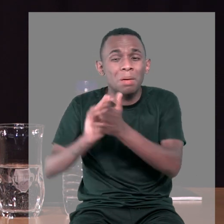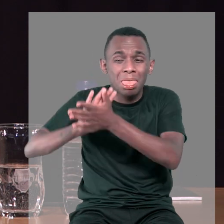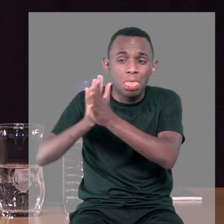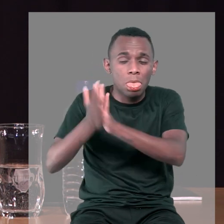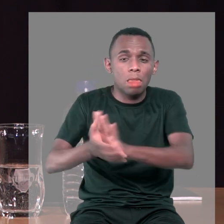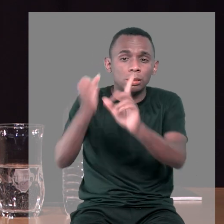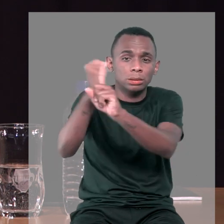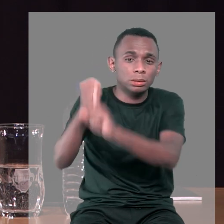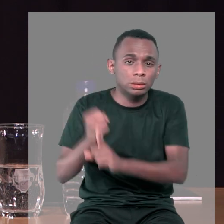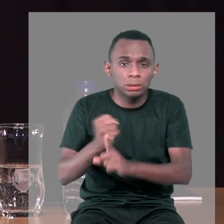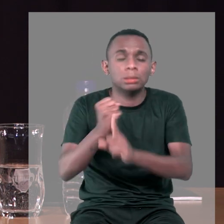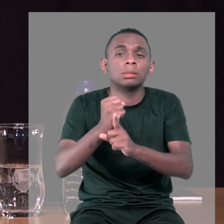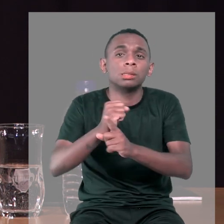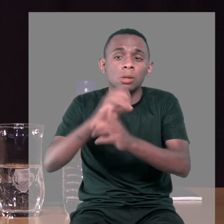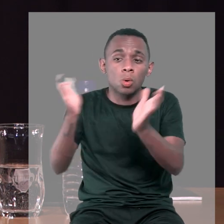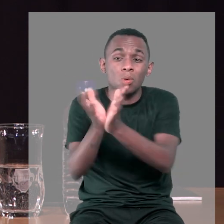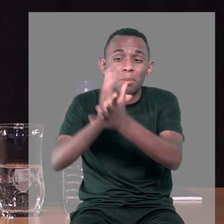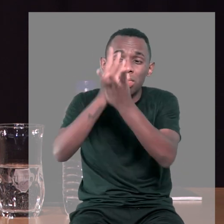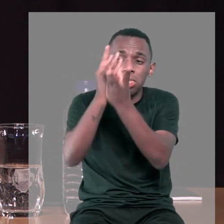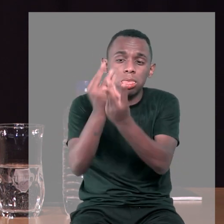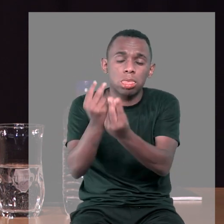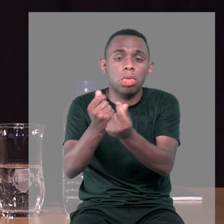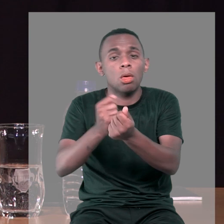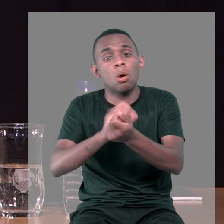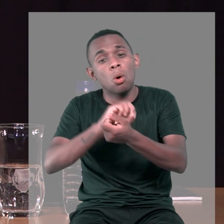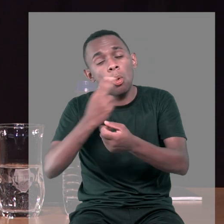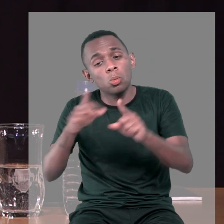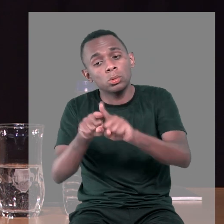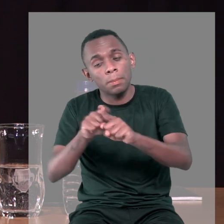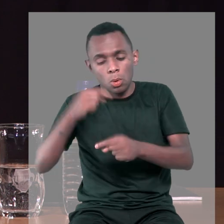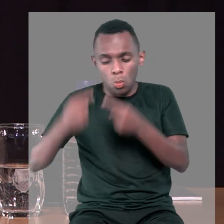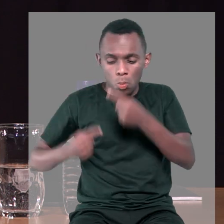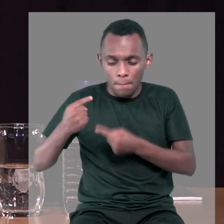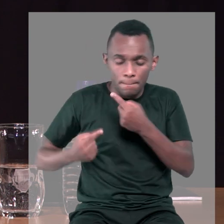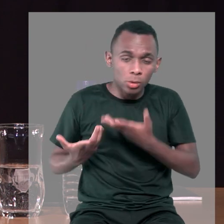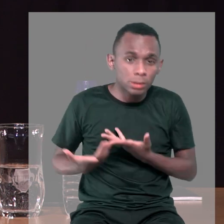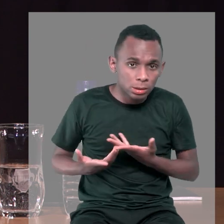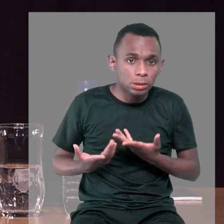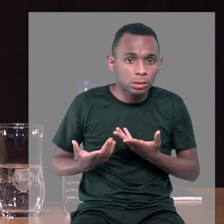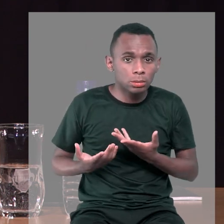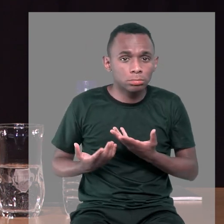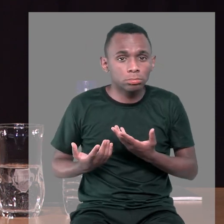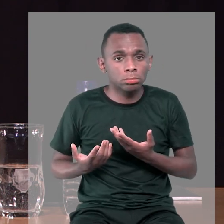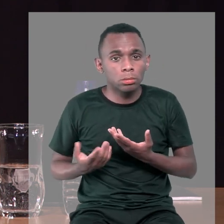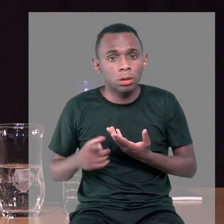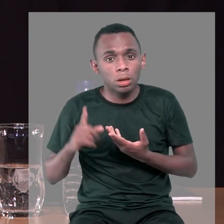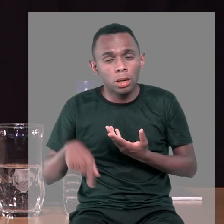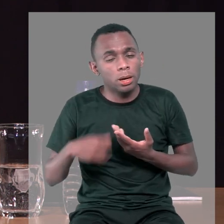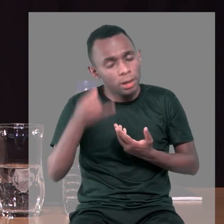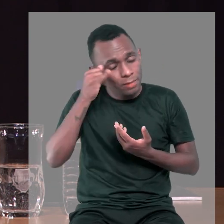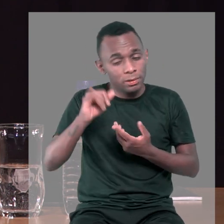perspectiva arendtiana, um sistema totalitário, rigorosamente, não é um sistema político, é um sistema antipolítico. Pois